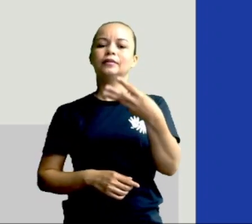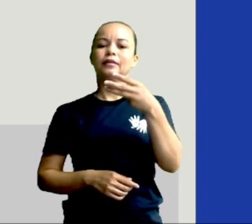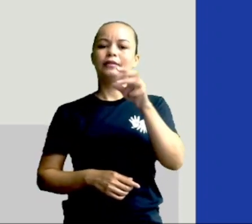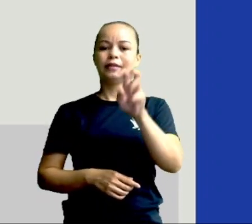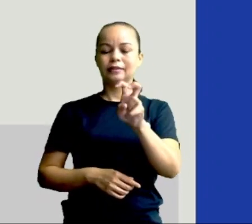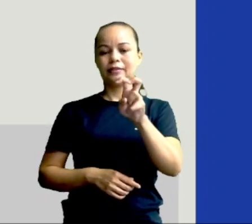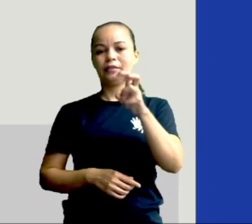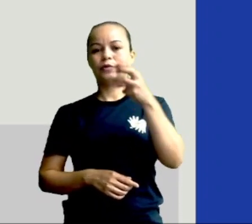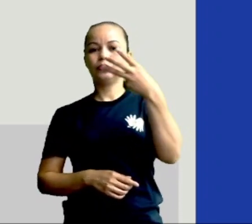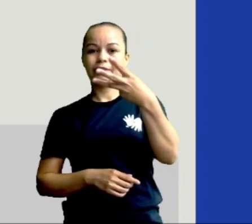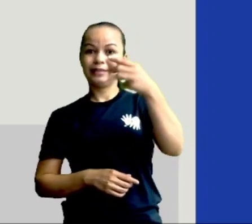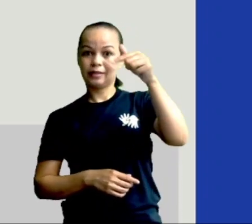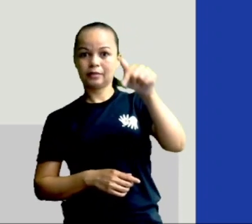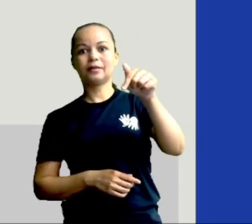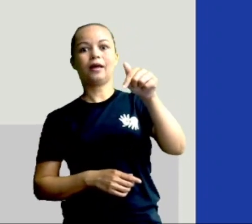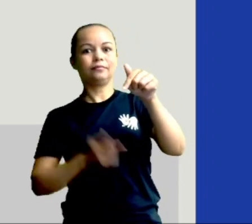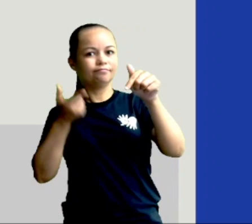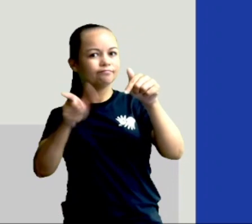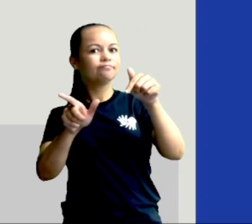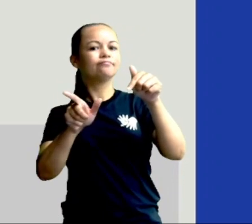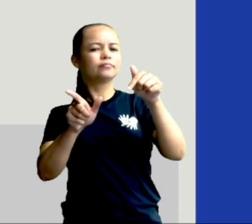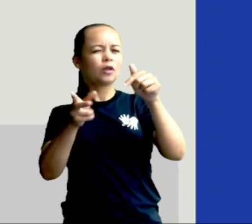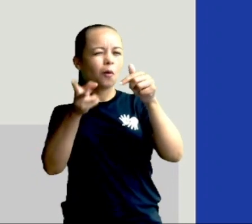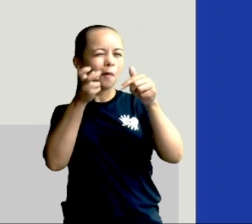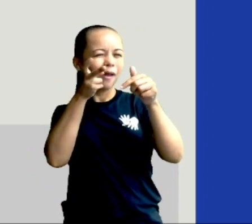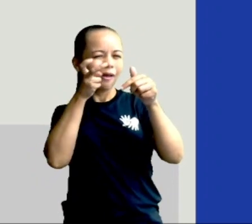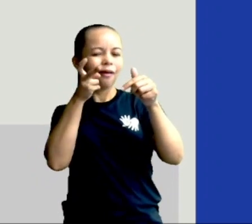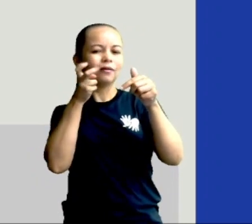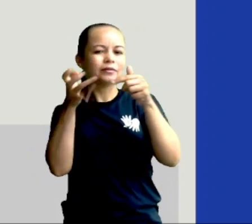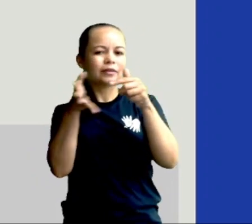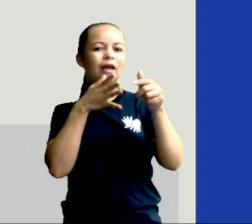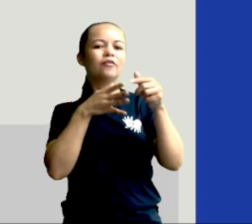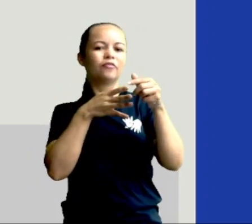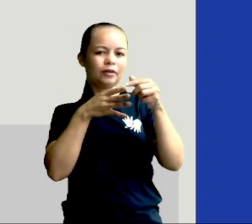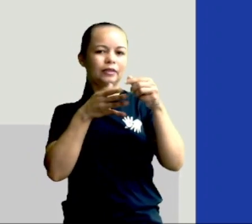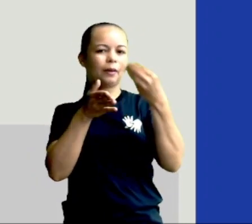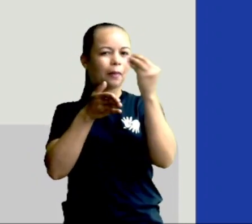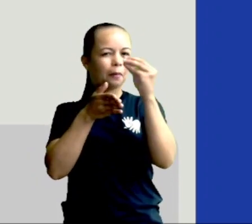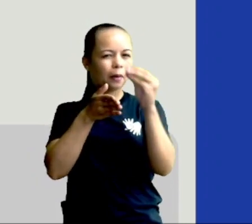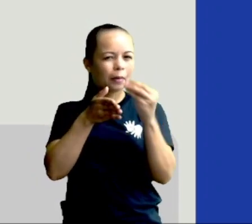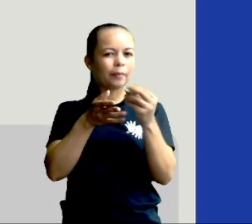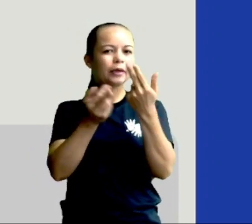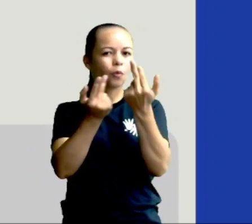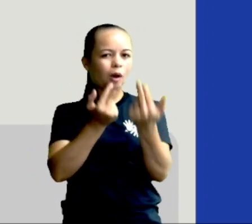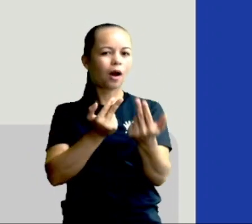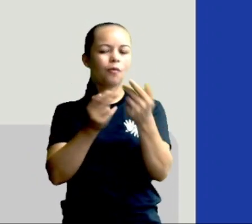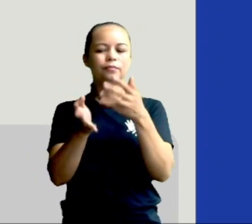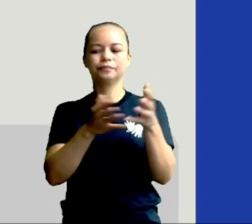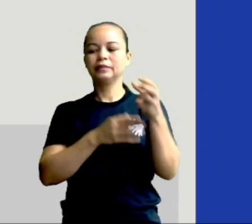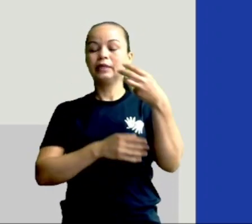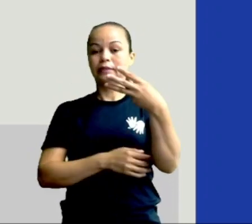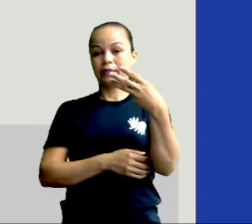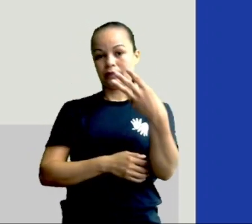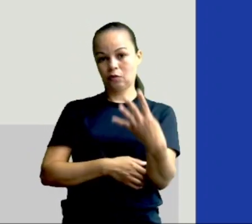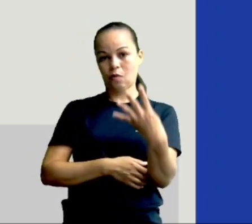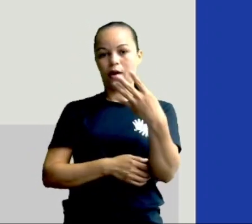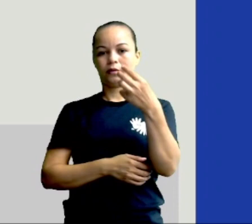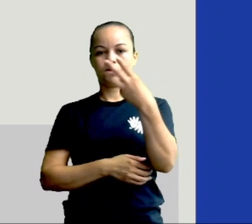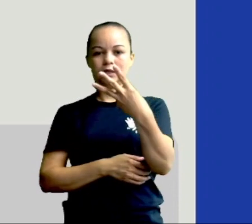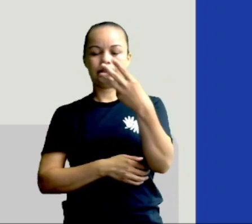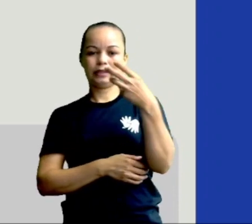35, 37 de novo, olha, vai aí percebendo que está se repetindo, hein? 34,